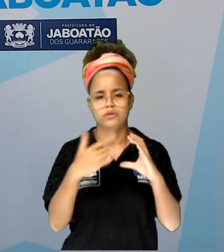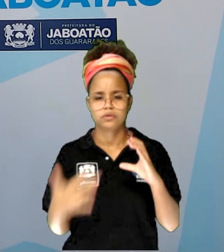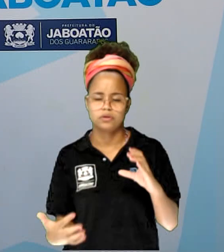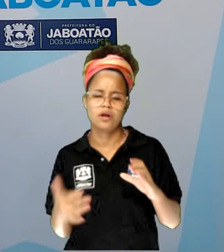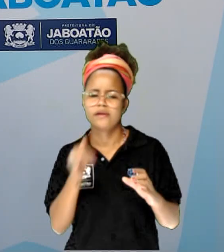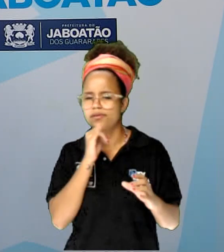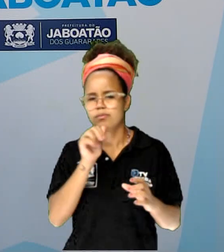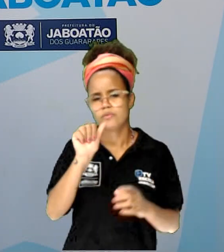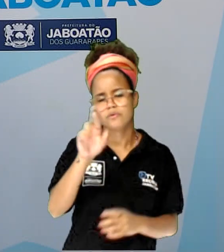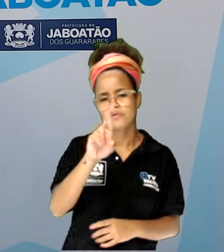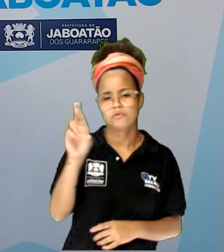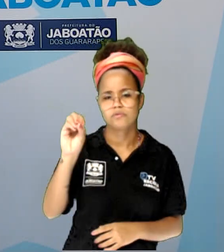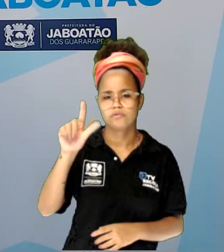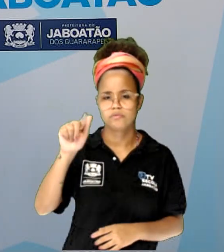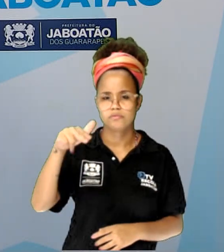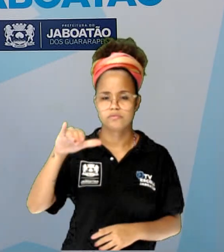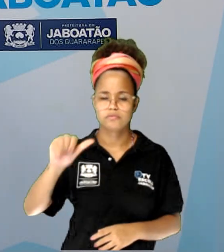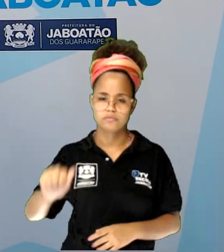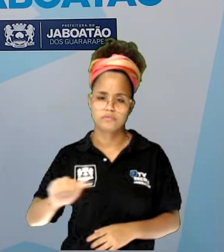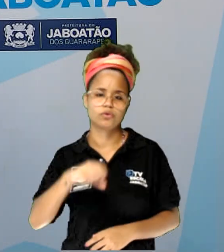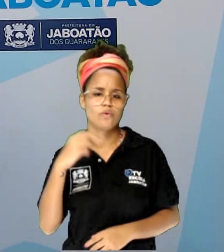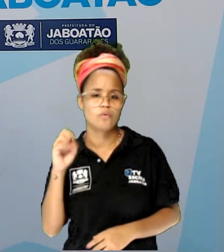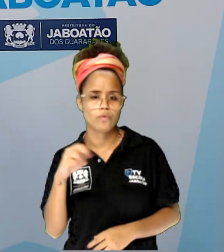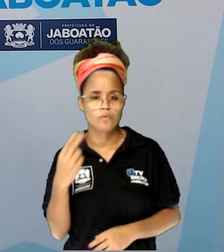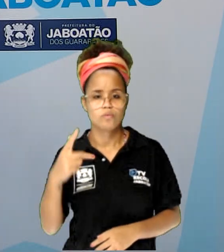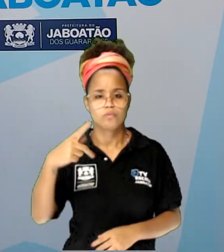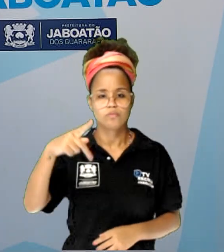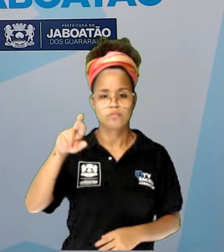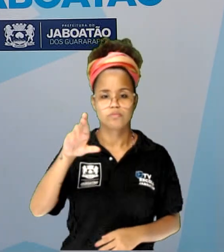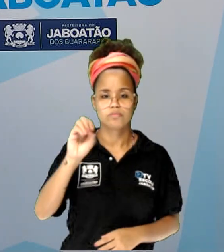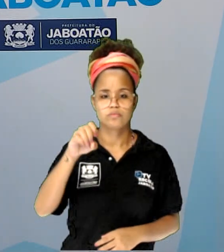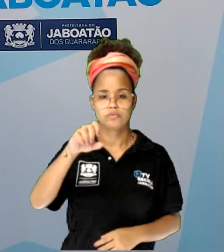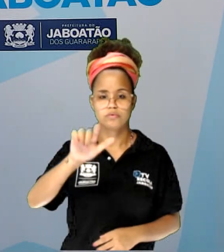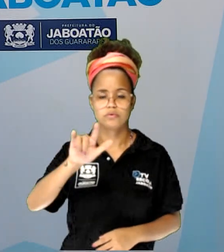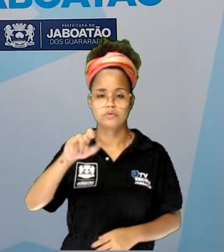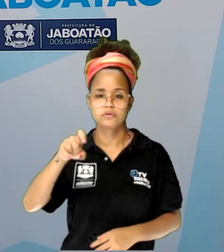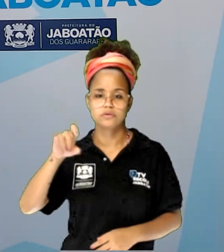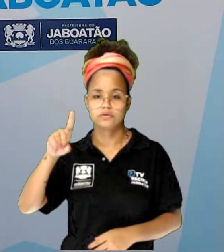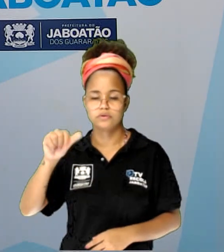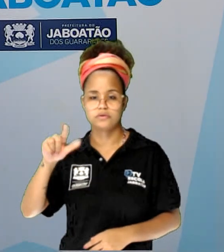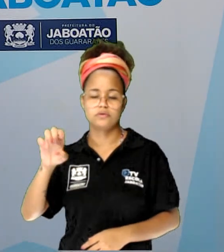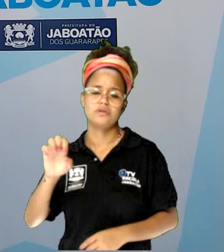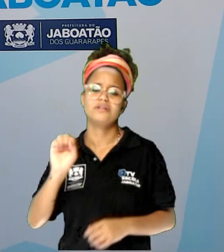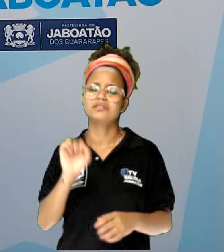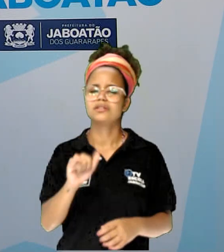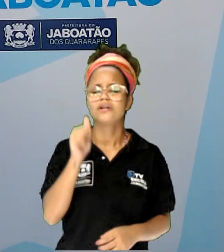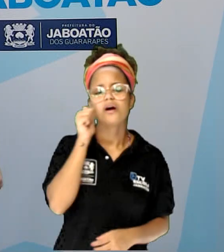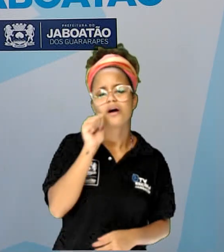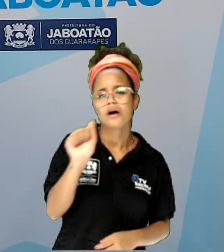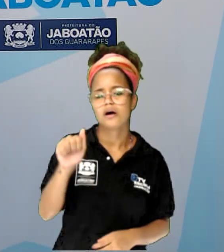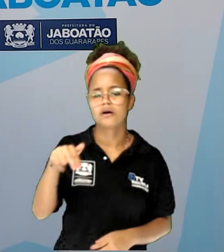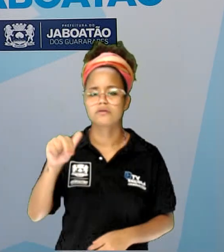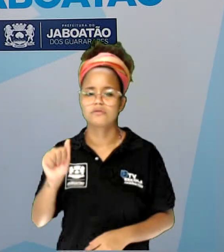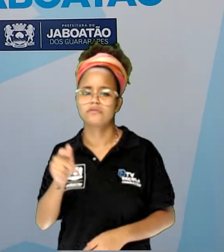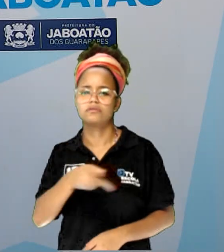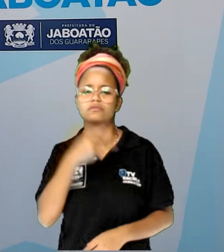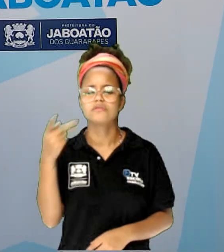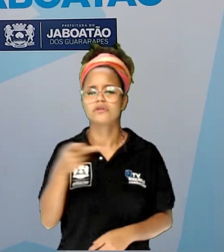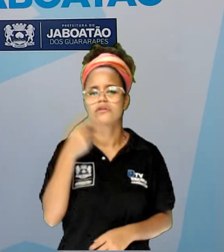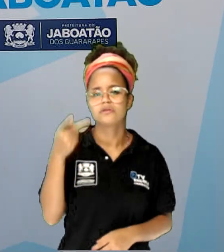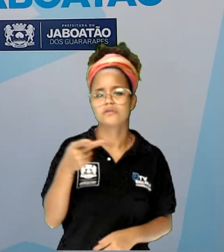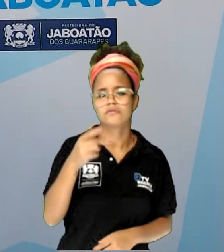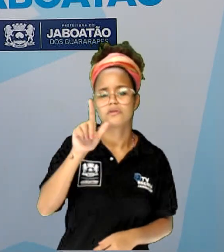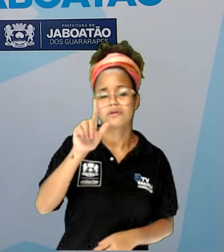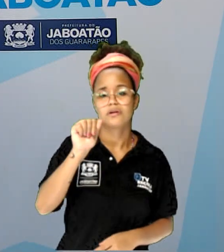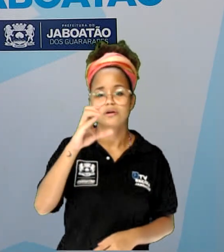arrogância, prolixidade. Se a Ana Dragão é uma mulher que falava laconicamente, como a gente viu agora no texto, como é que ela pode ser prolixa?